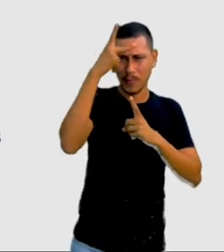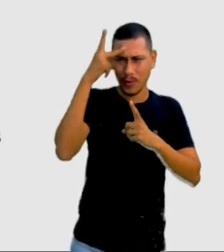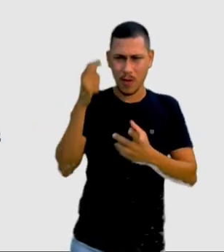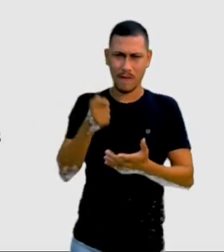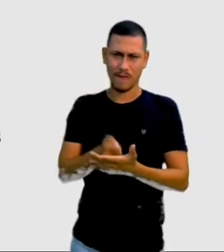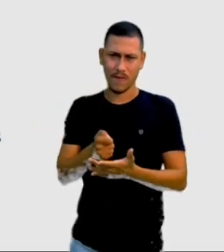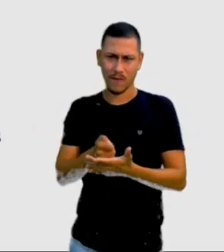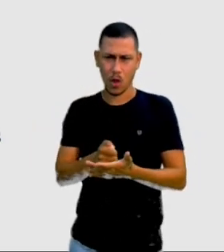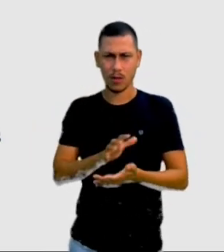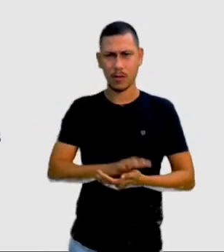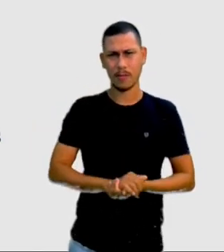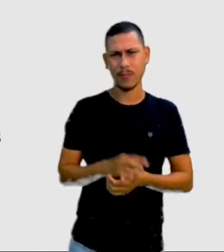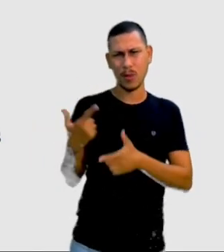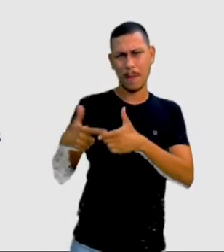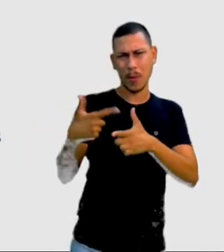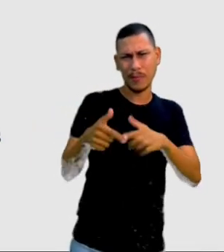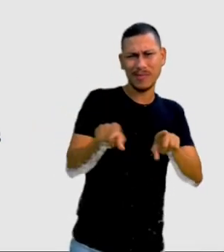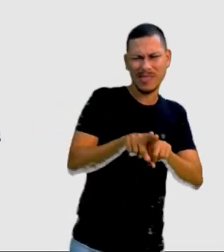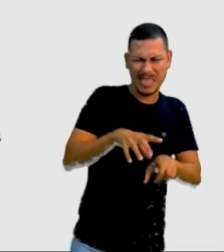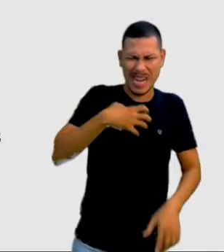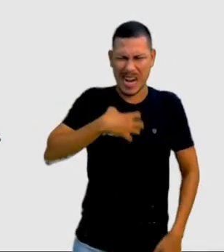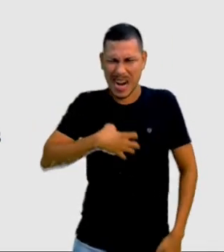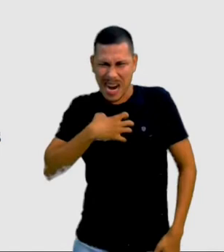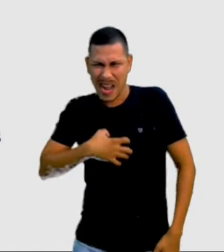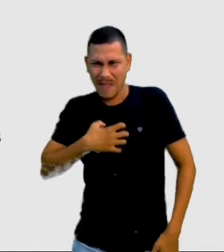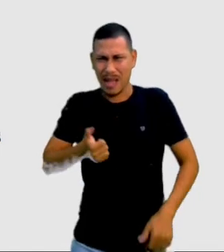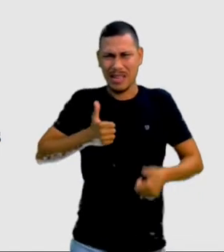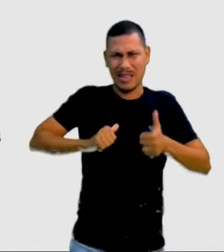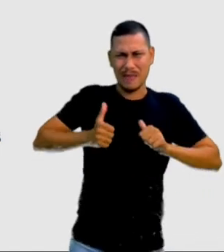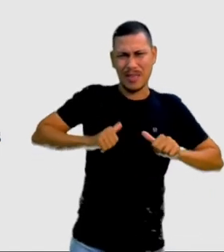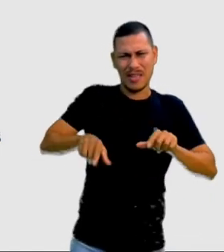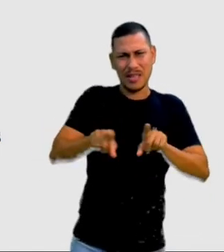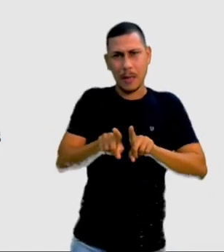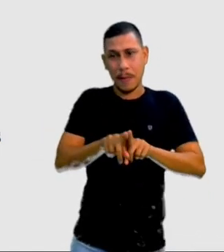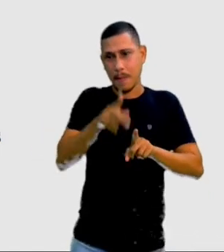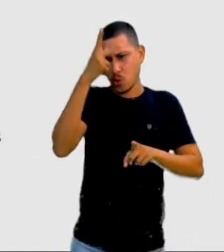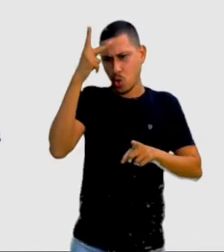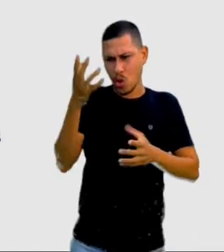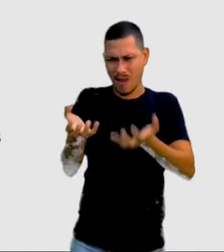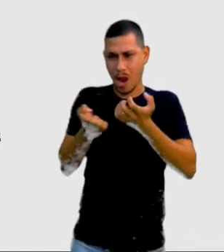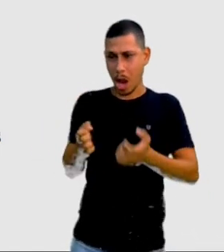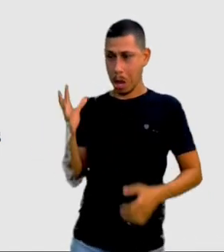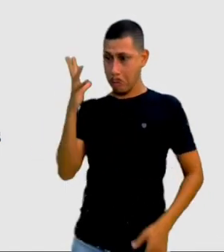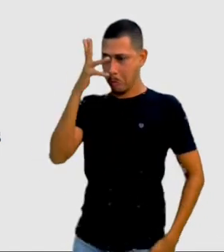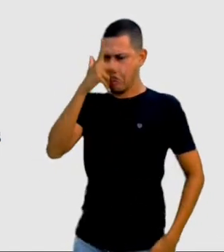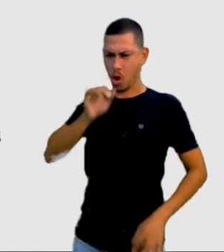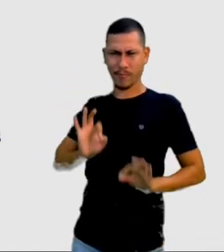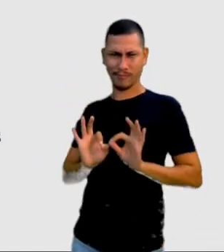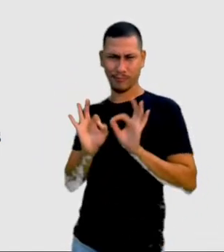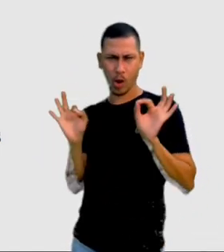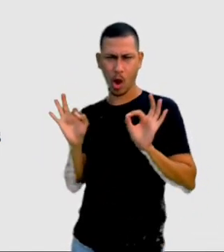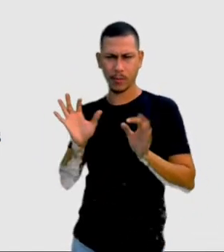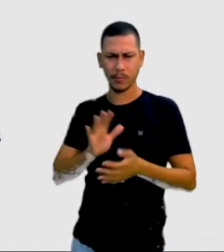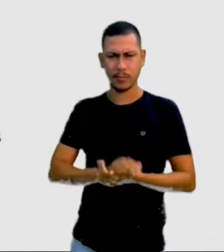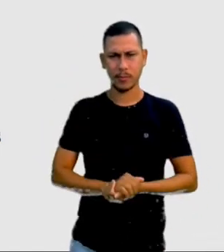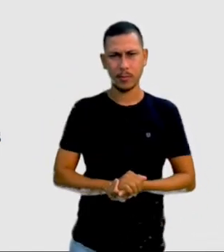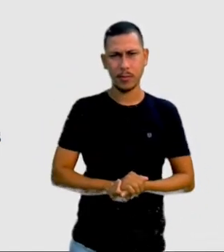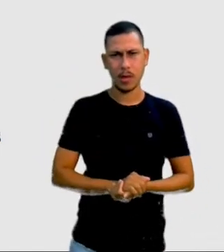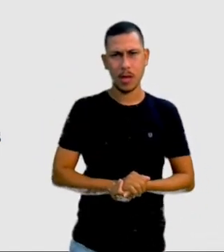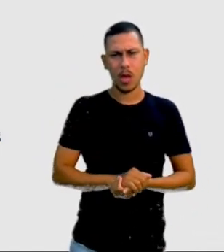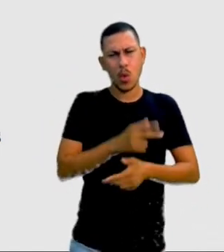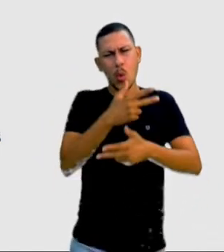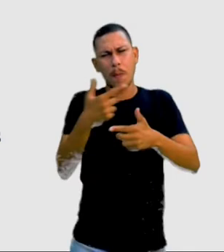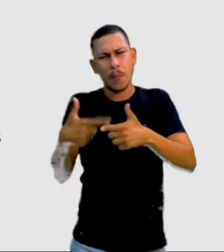exemplo, problemas de raiva, depressão, né, perfeccionismo, impulsividade, eventos traumáticos do